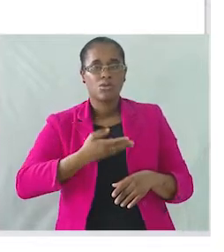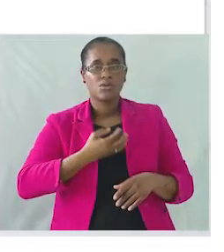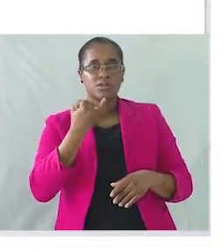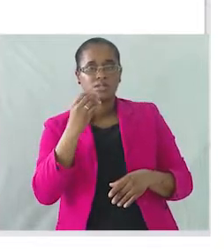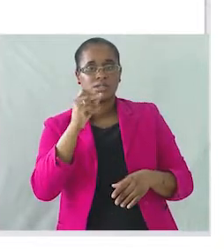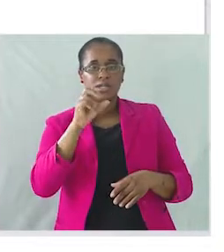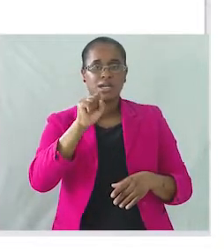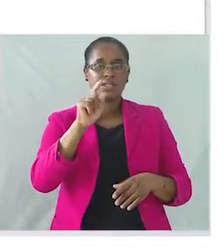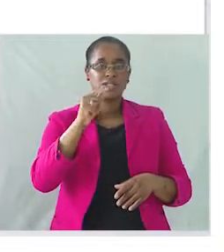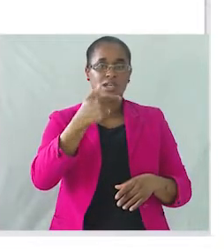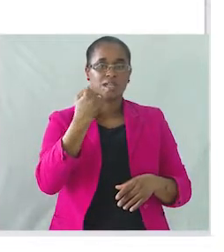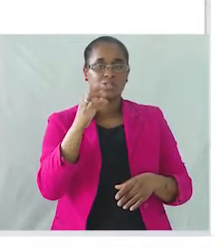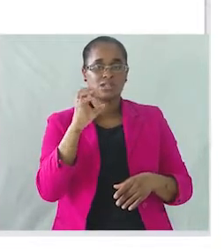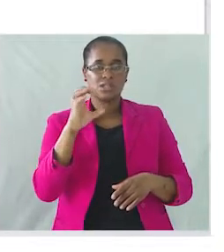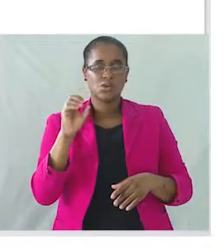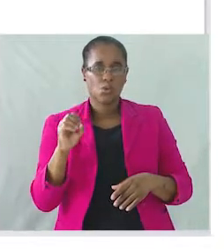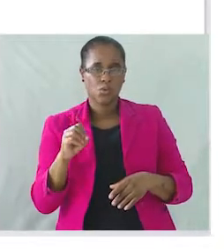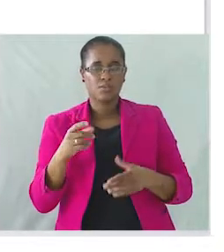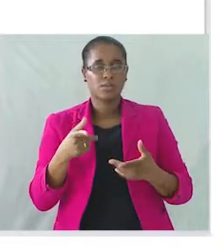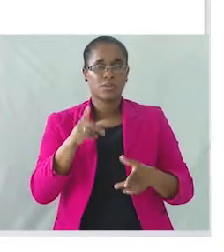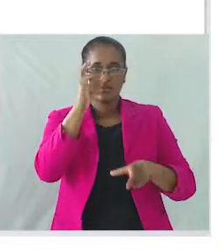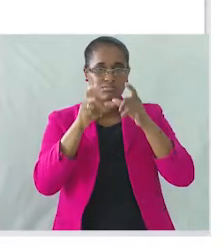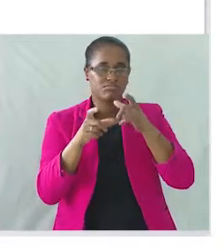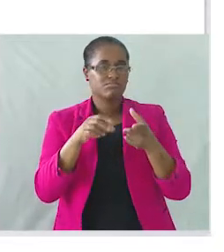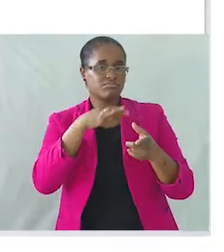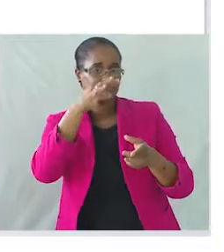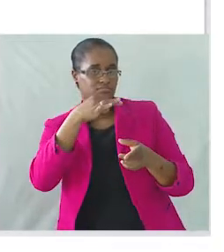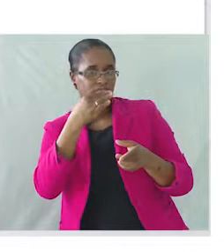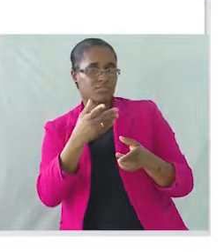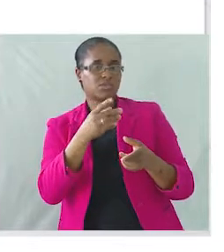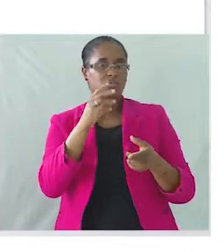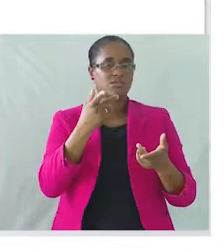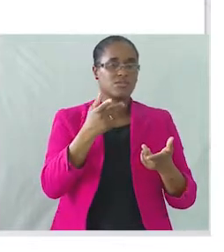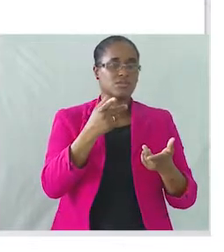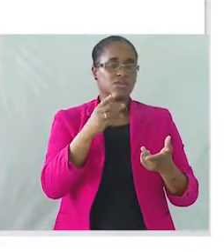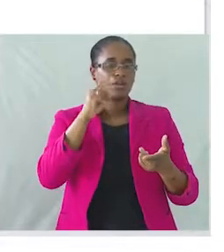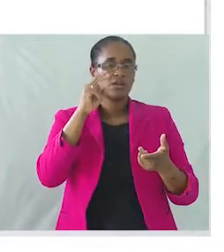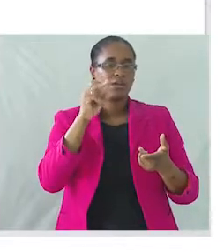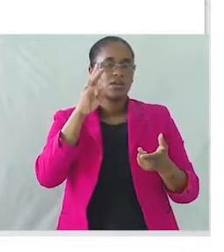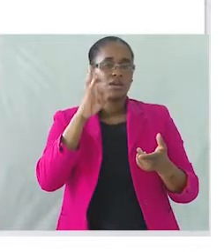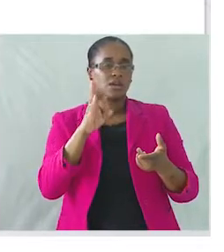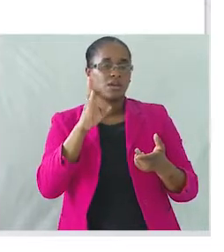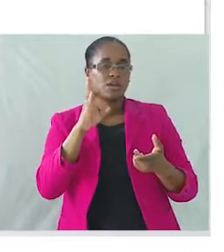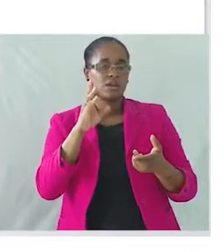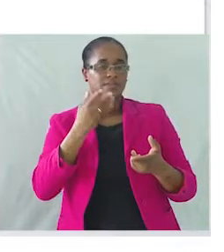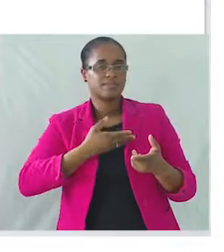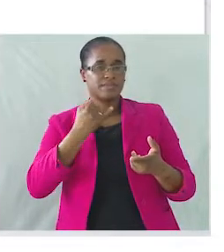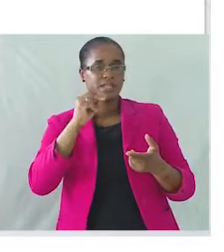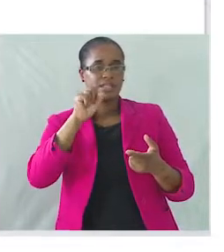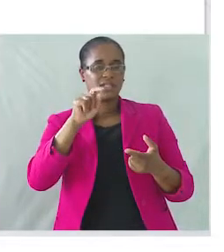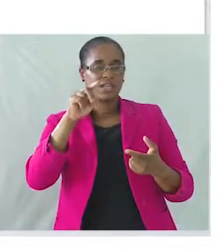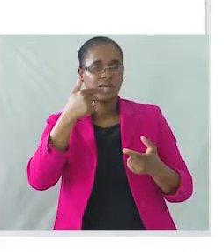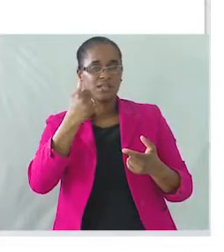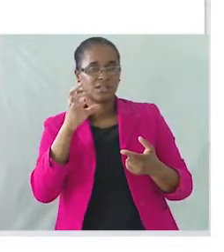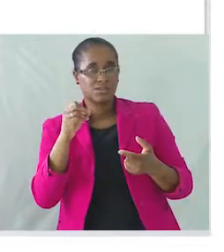como autodiegético, só que ele não será personagem principal, será uma personagem